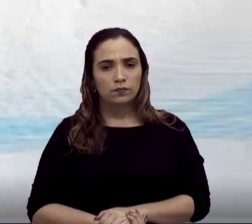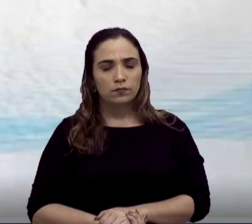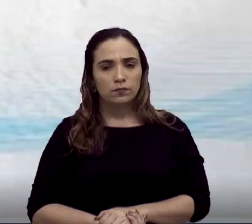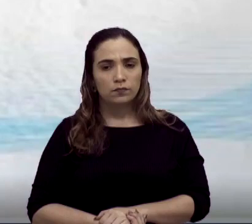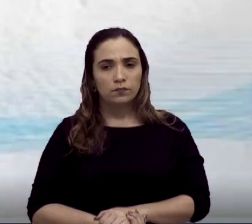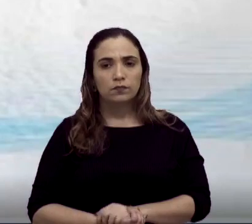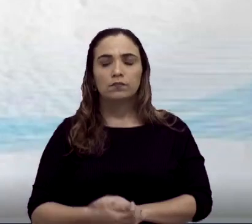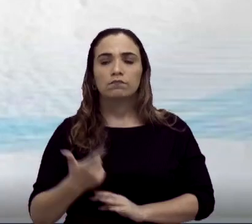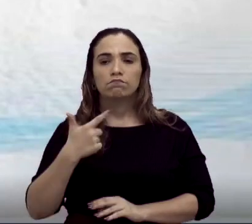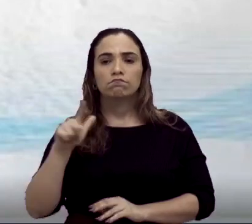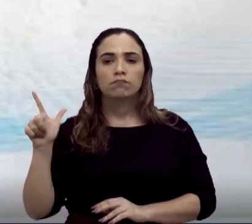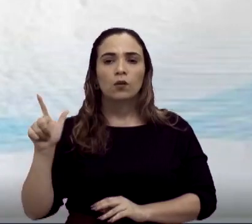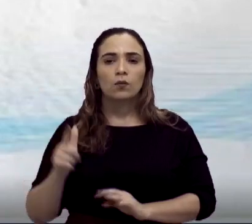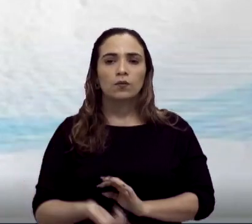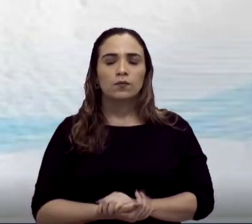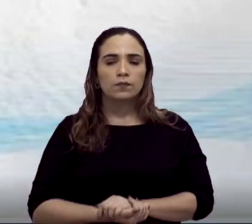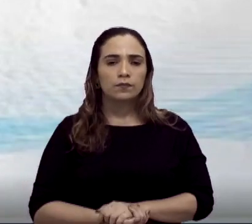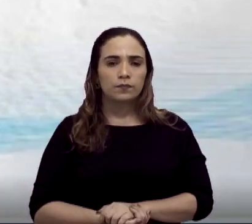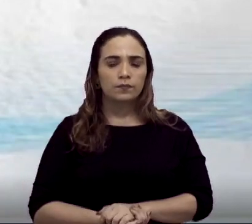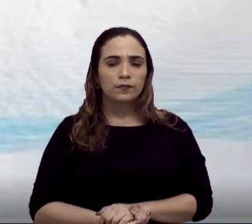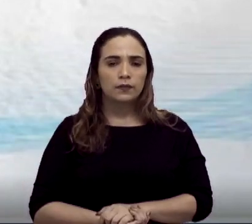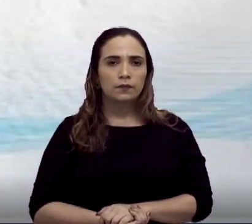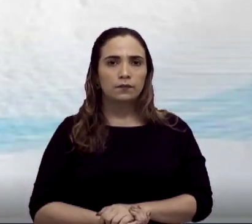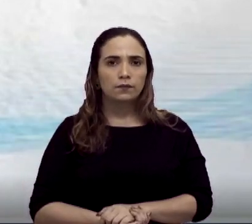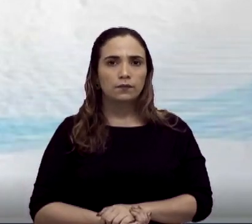Bom, o que mais?